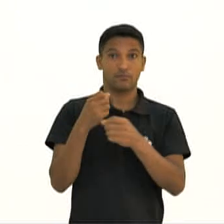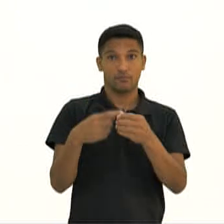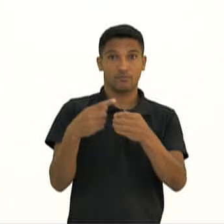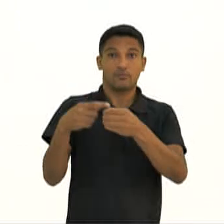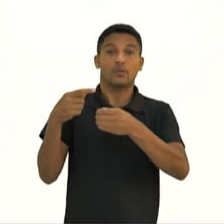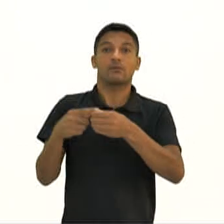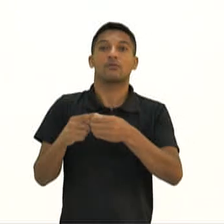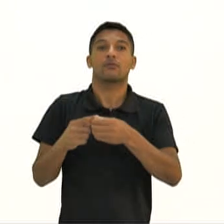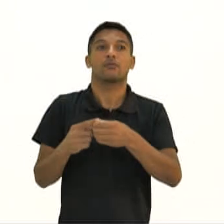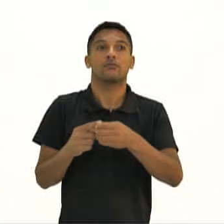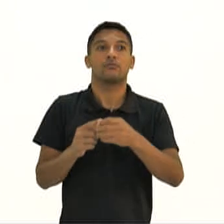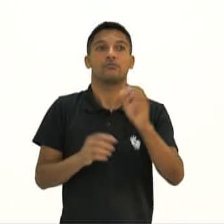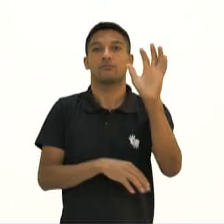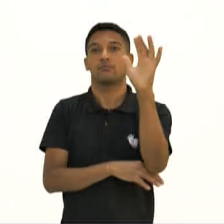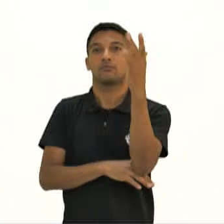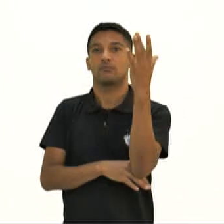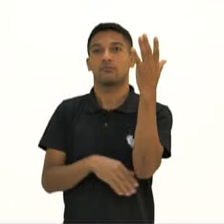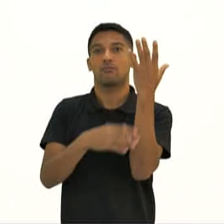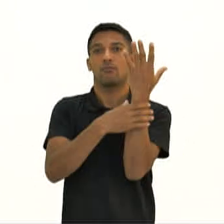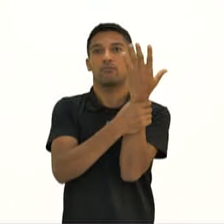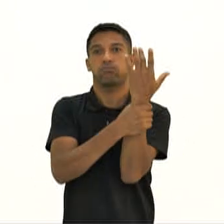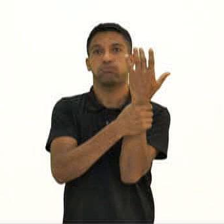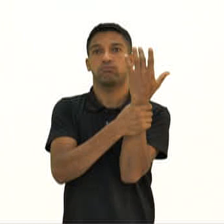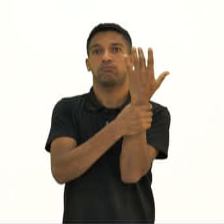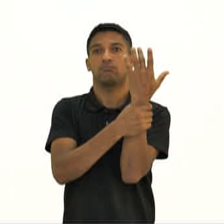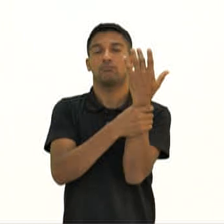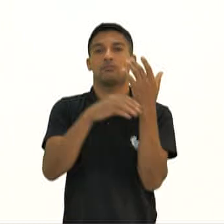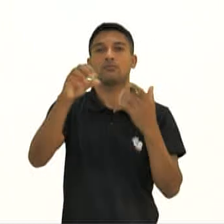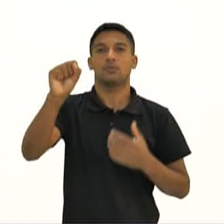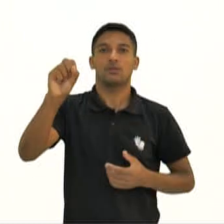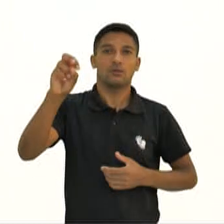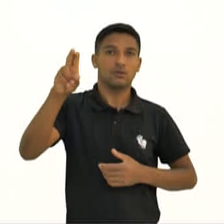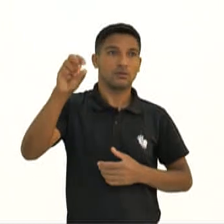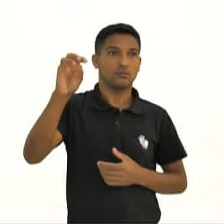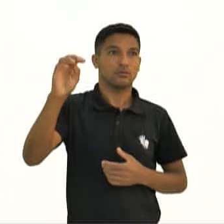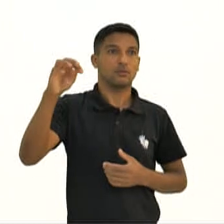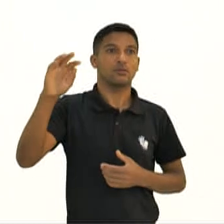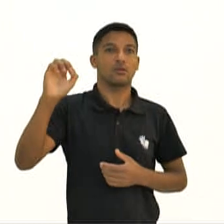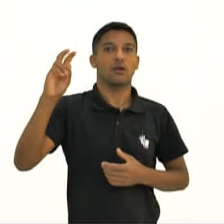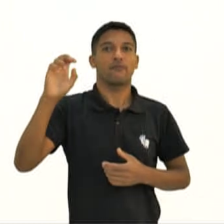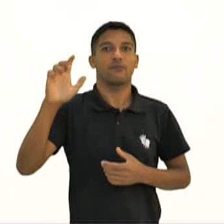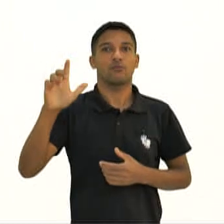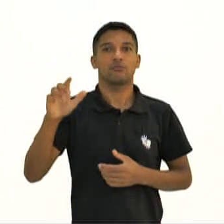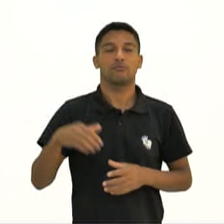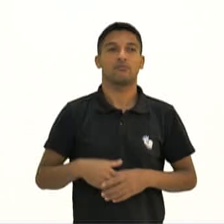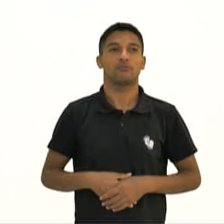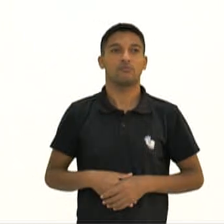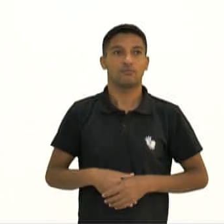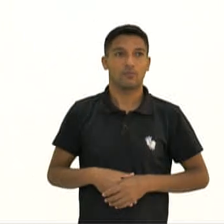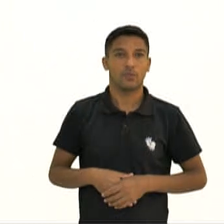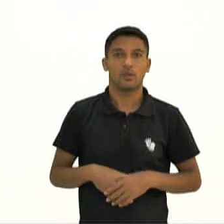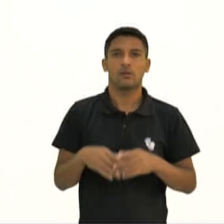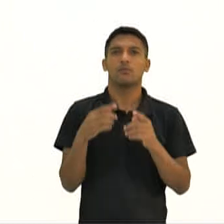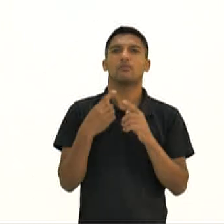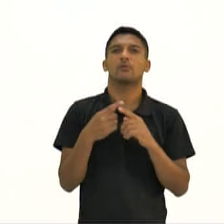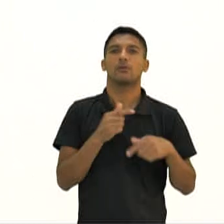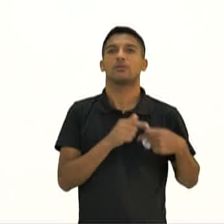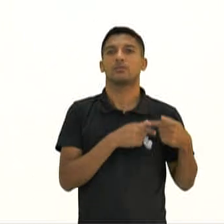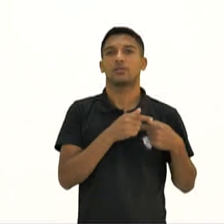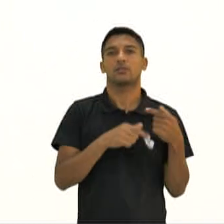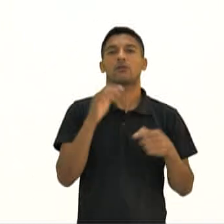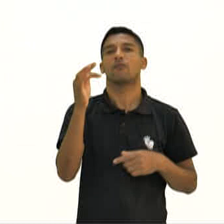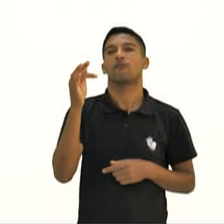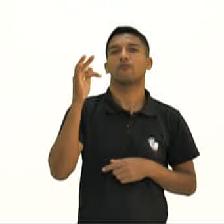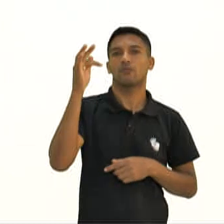para melhorar a gestão de uma zona urbana, uma cidade, prepará-la para as gerações futuras. Não só para as gerações futuras, mas para